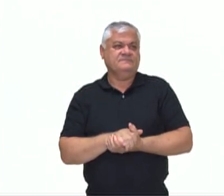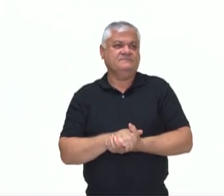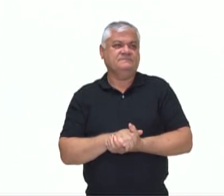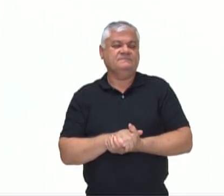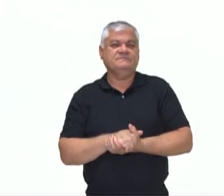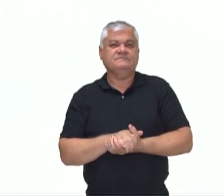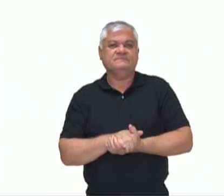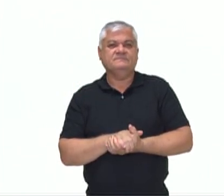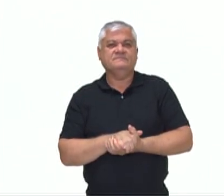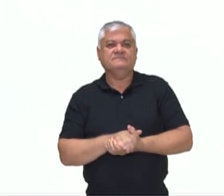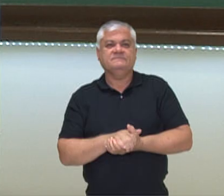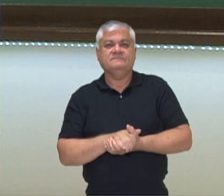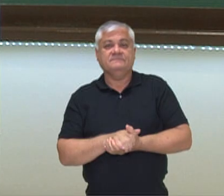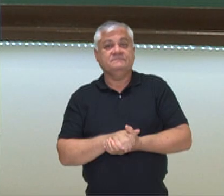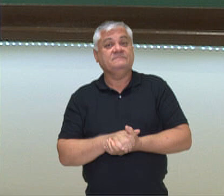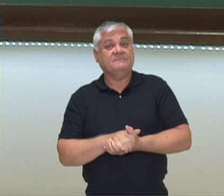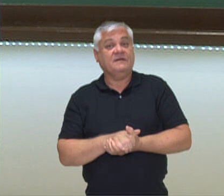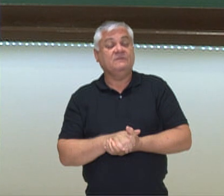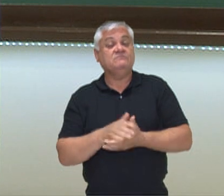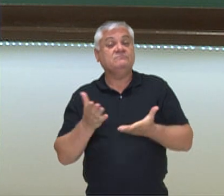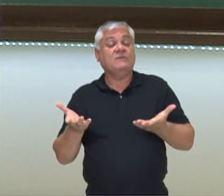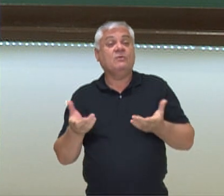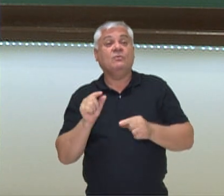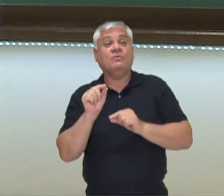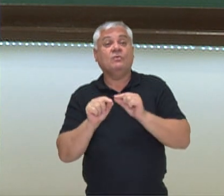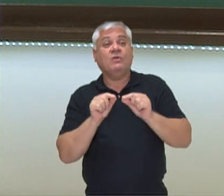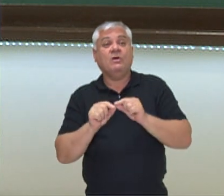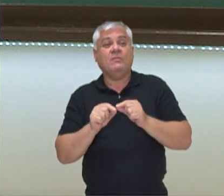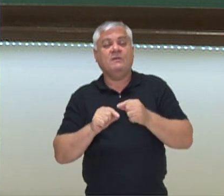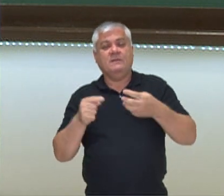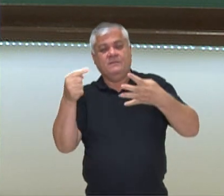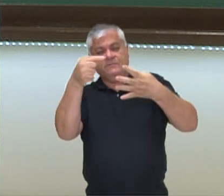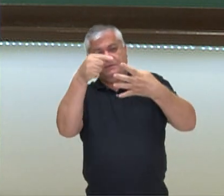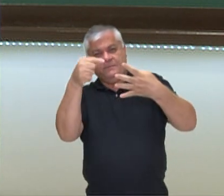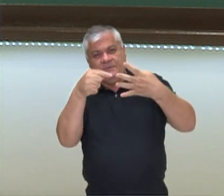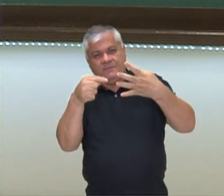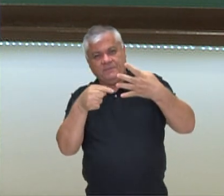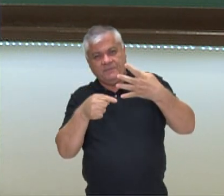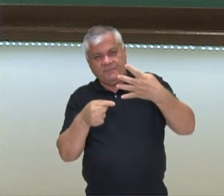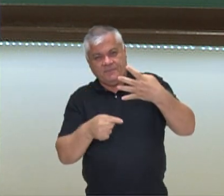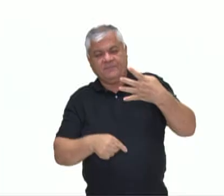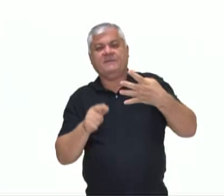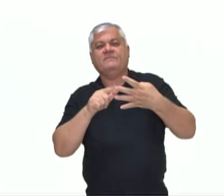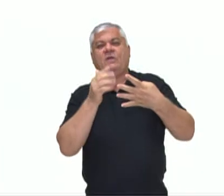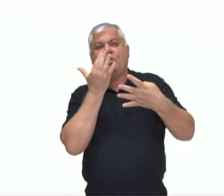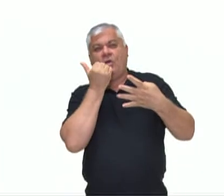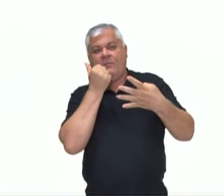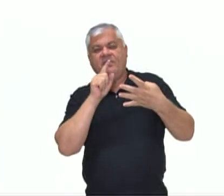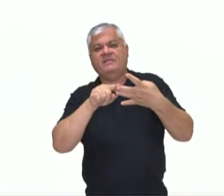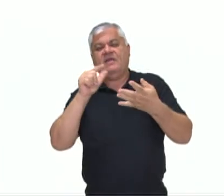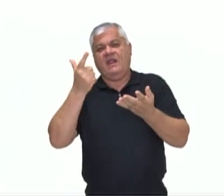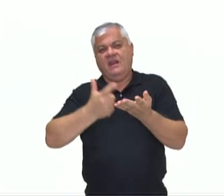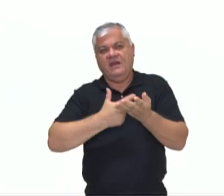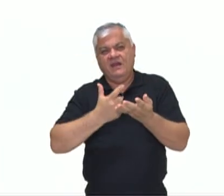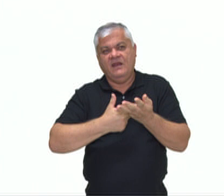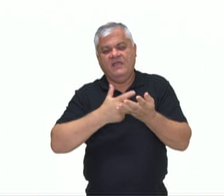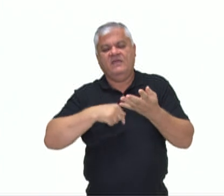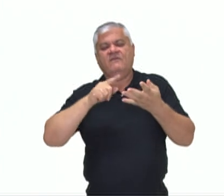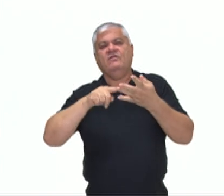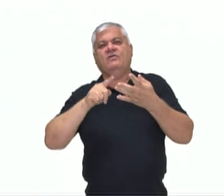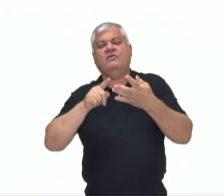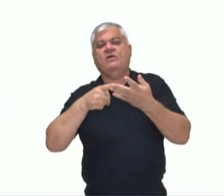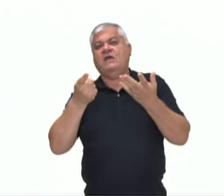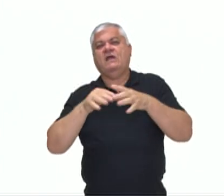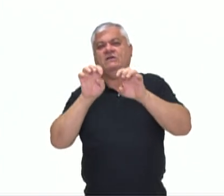school? Food, a comida. Textbooks, os livros escolares. Structure, a